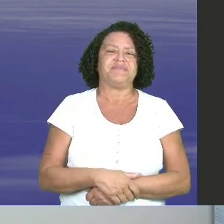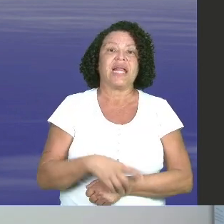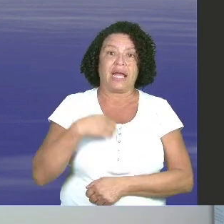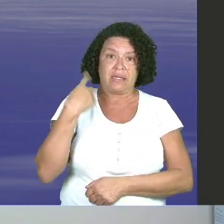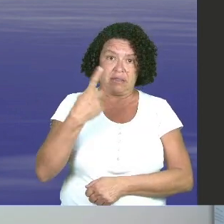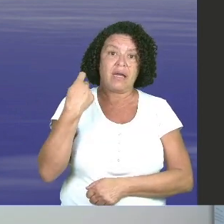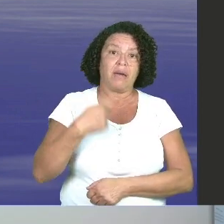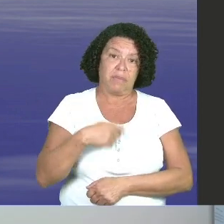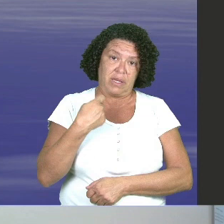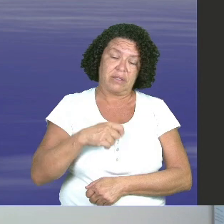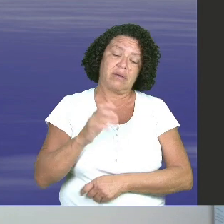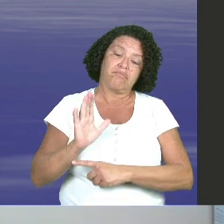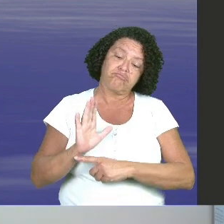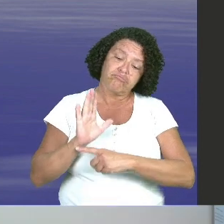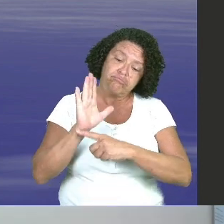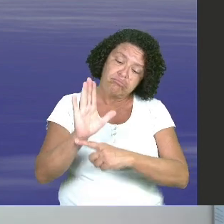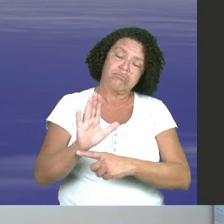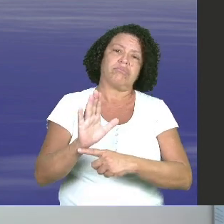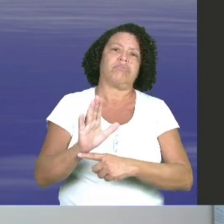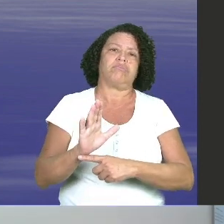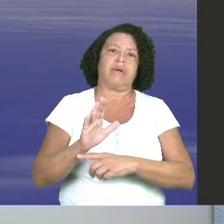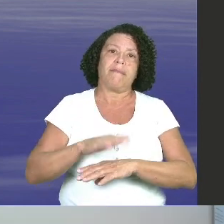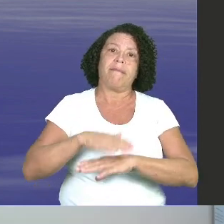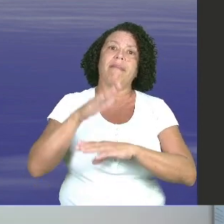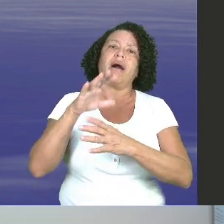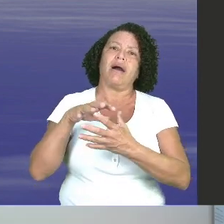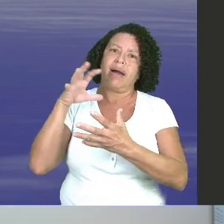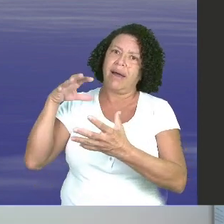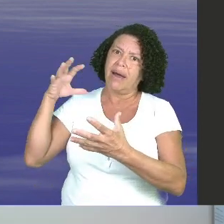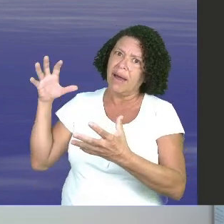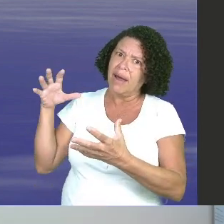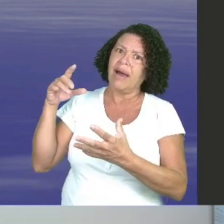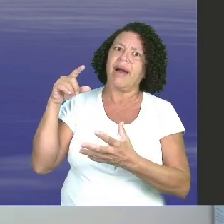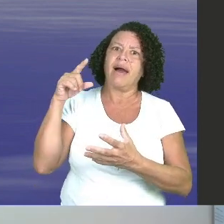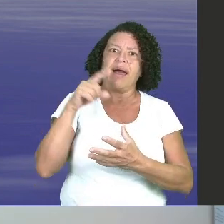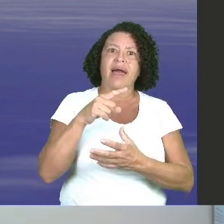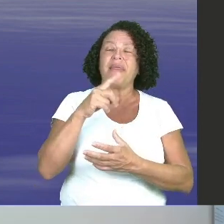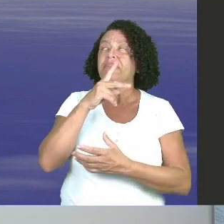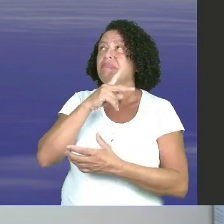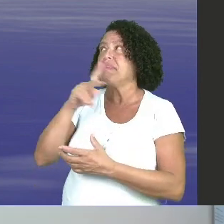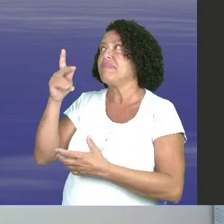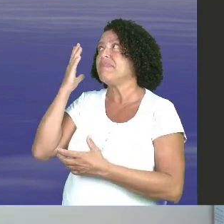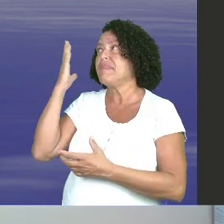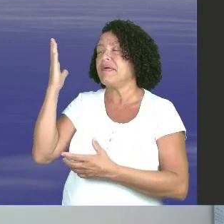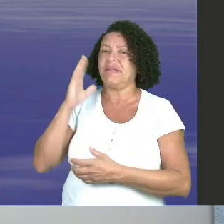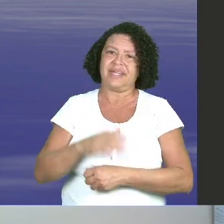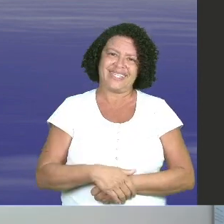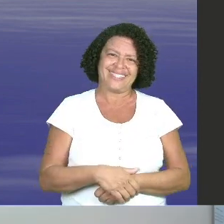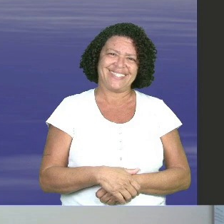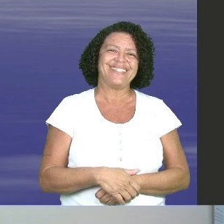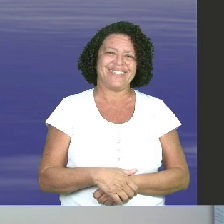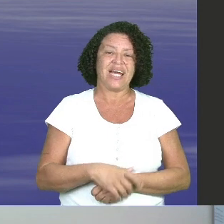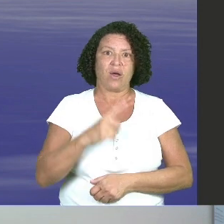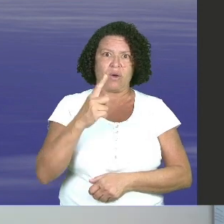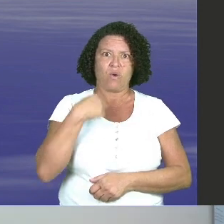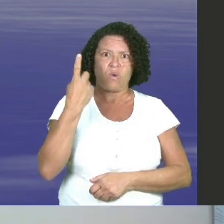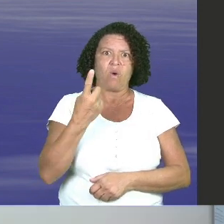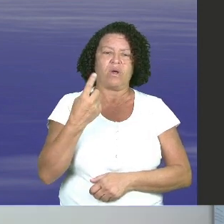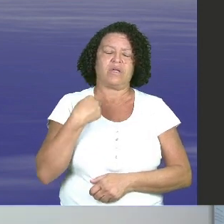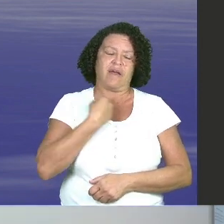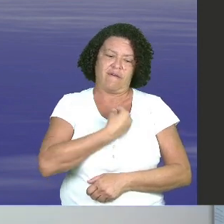precisamos cooperar com algo muito maior, que é a obra do Criador. Então, quando nós vivemos